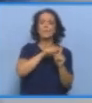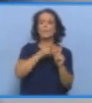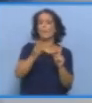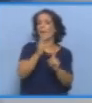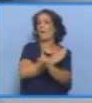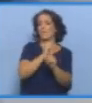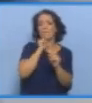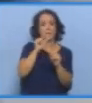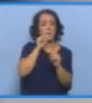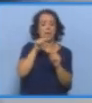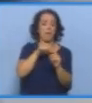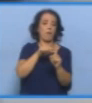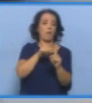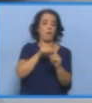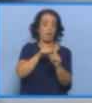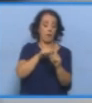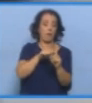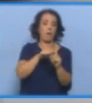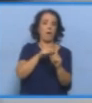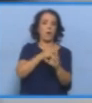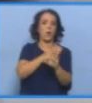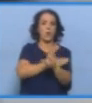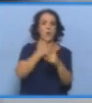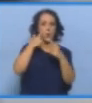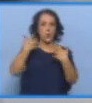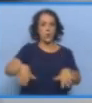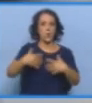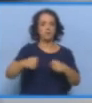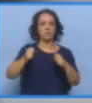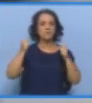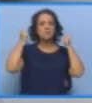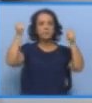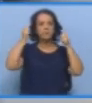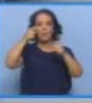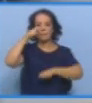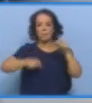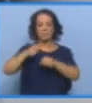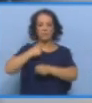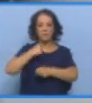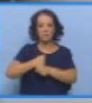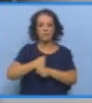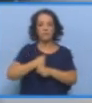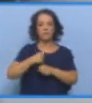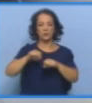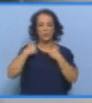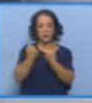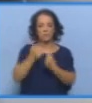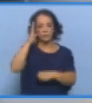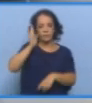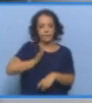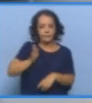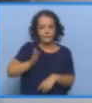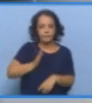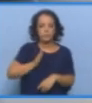Aliás, ele tinha sido marcado realmente por uma manifestação hostil de trabalhadores, de militantes sociais, políticos,